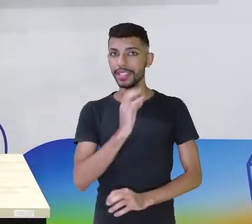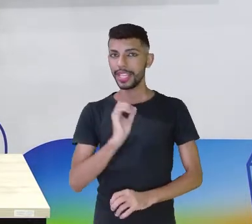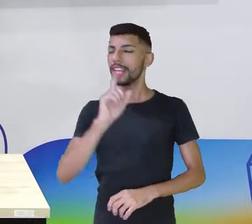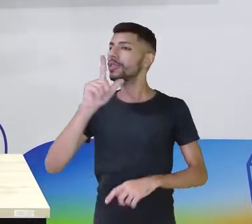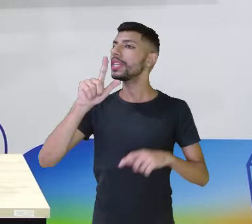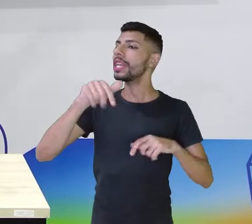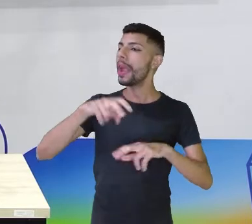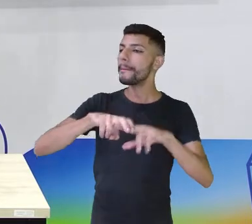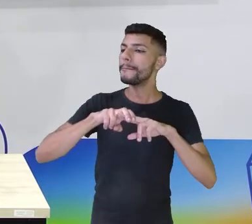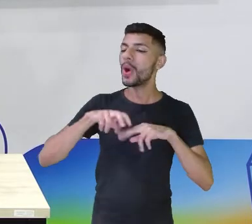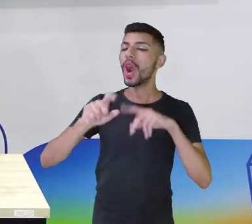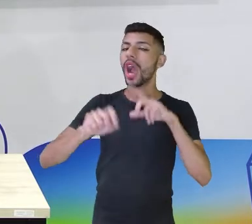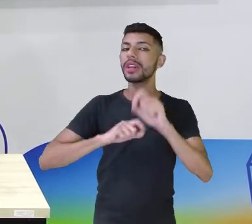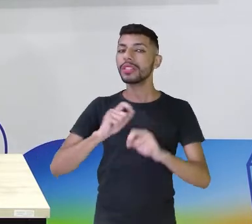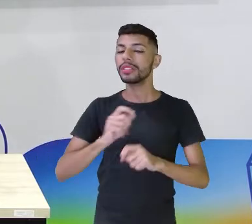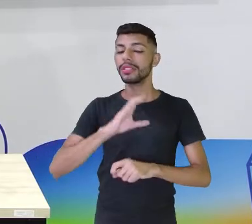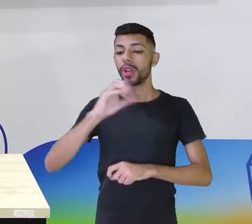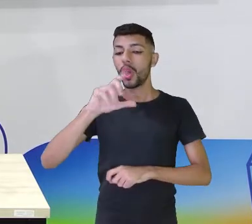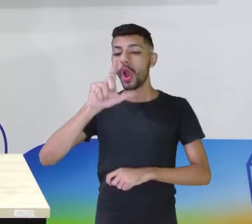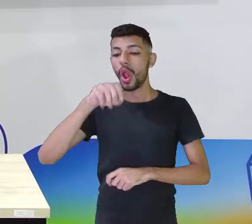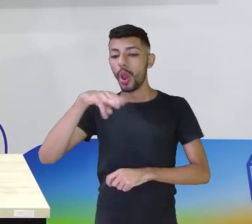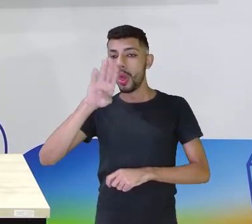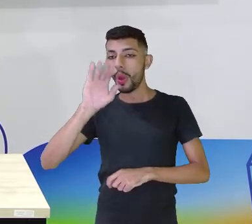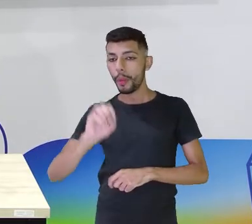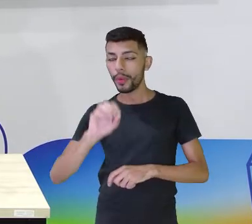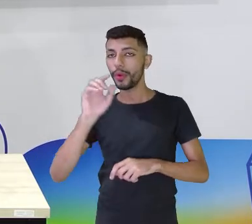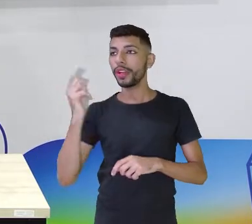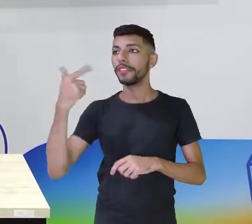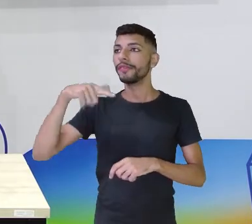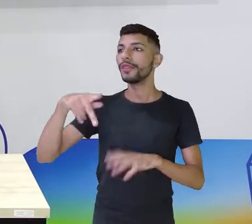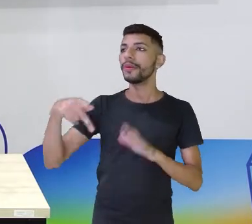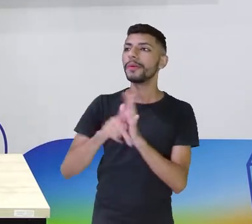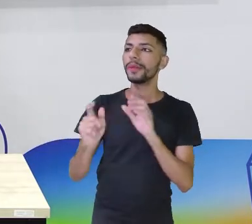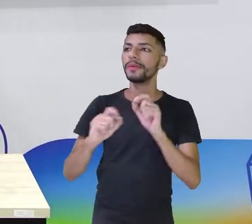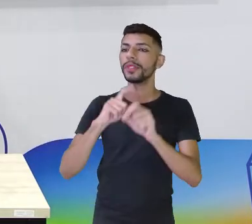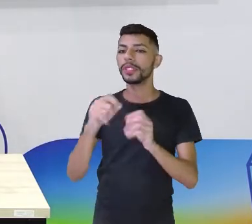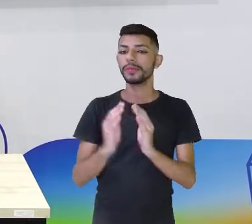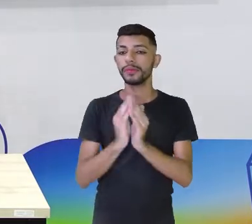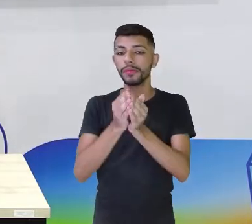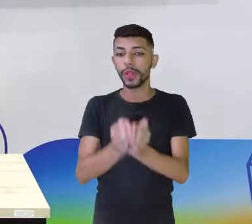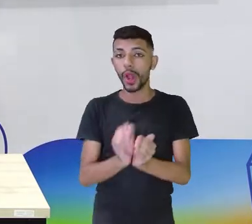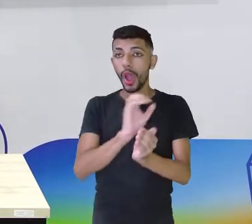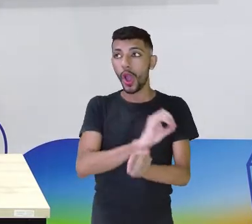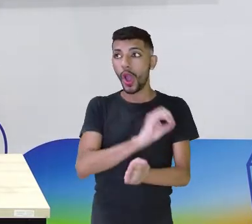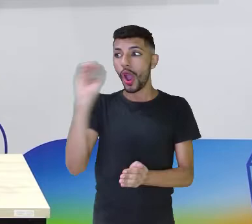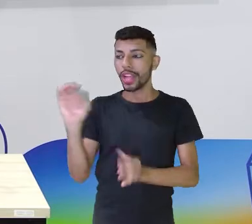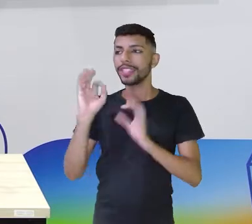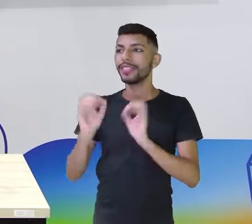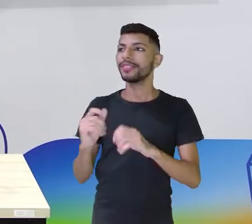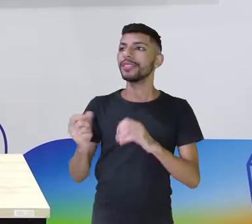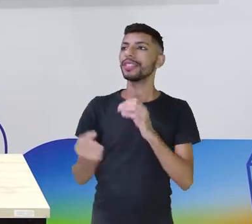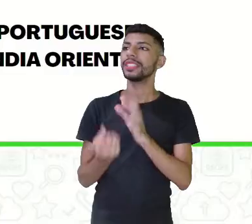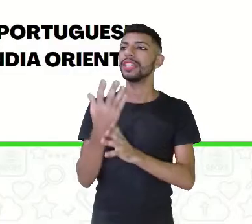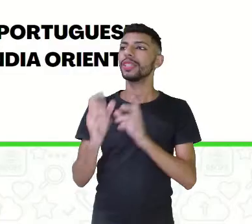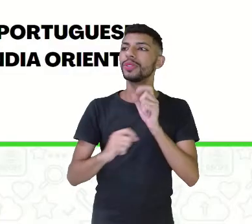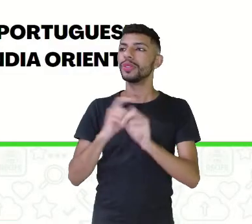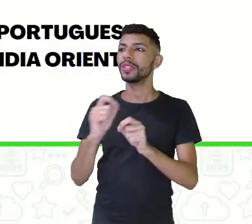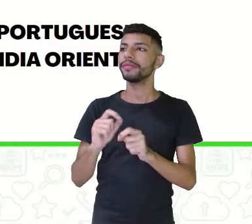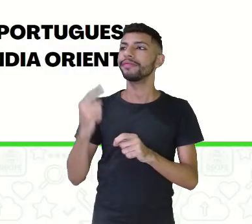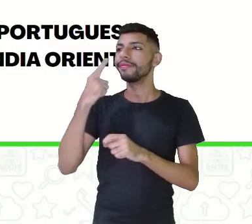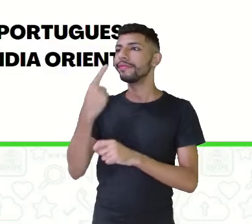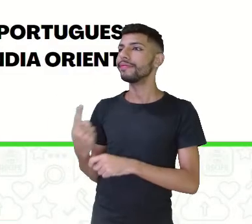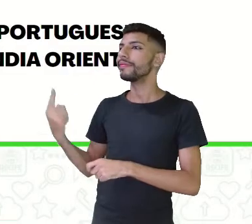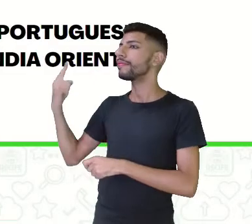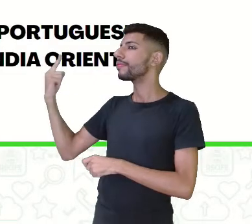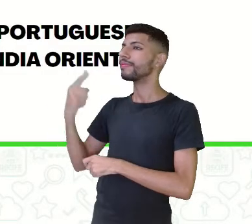Colombo, eles foram pelo lado oeste, formando então a